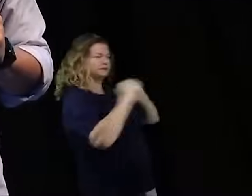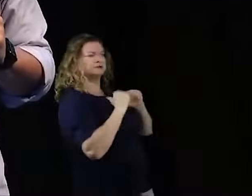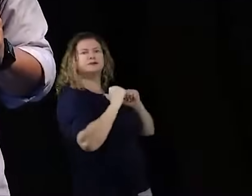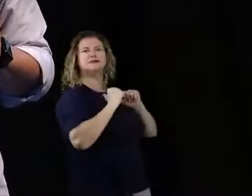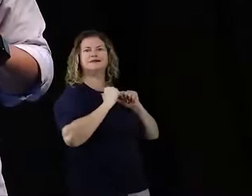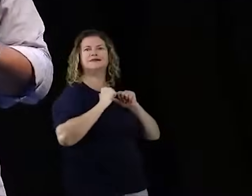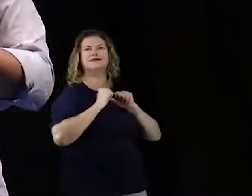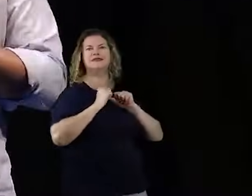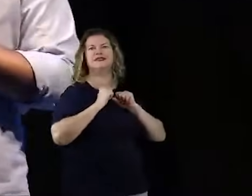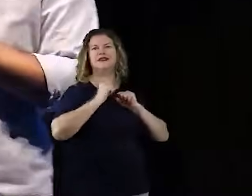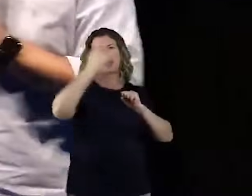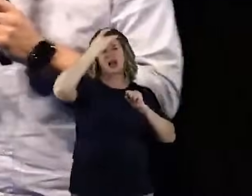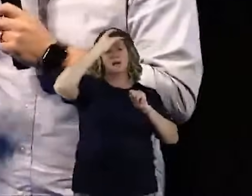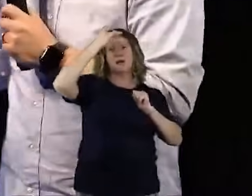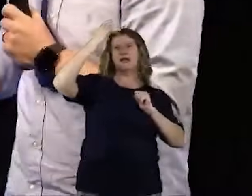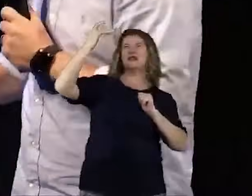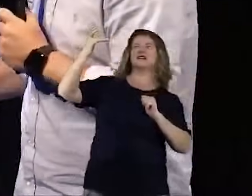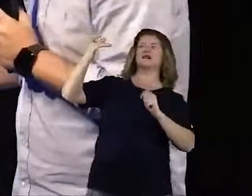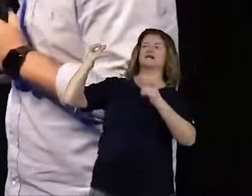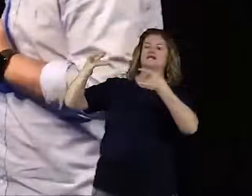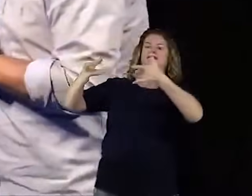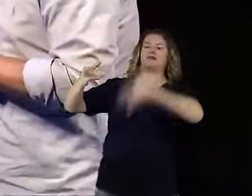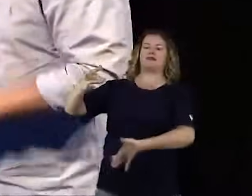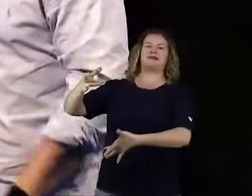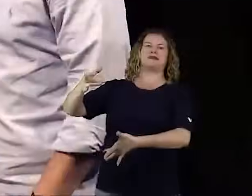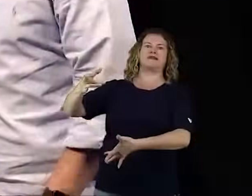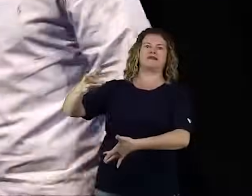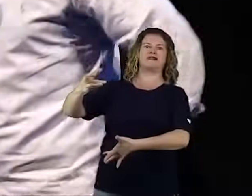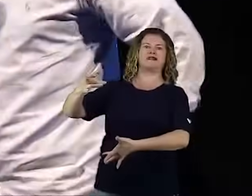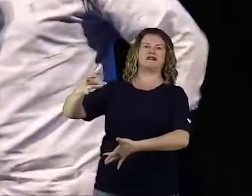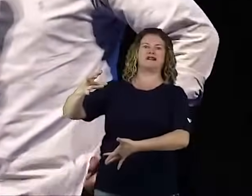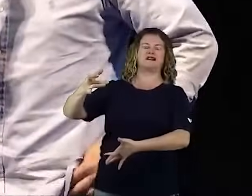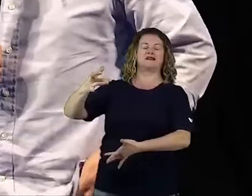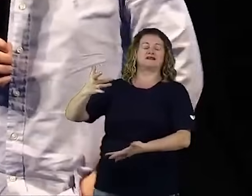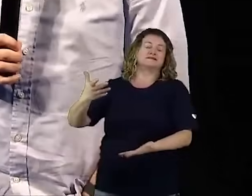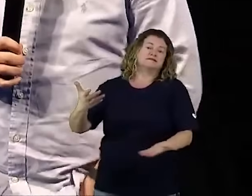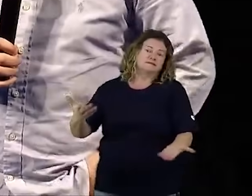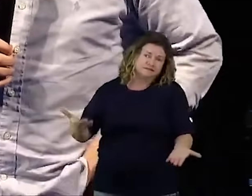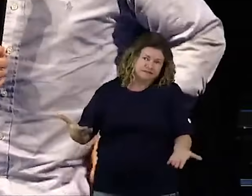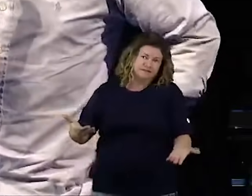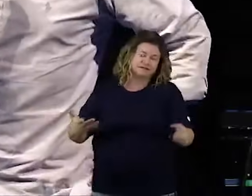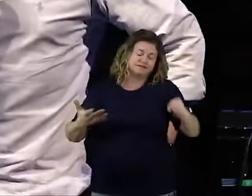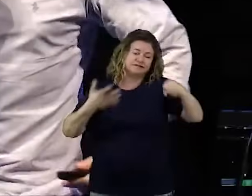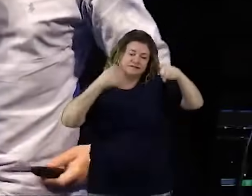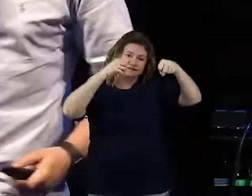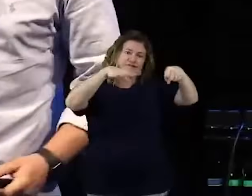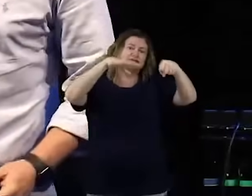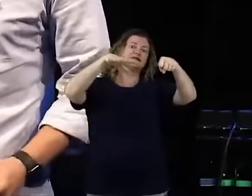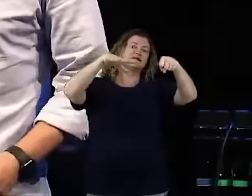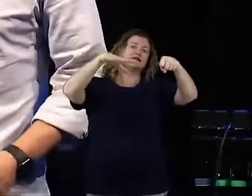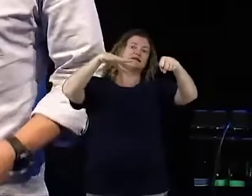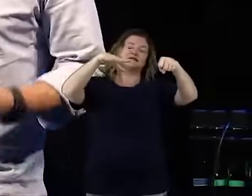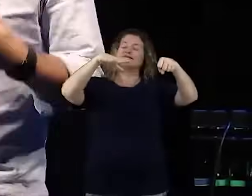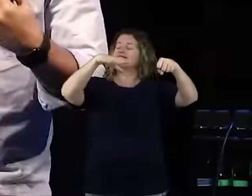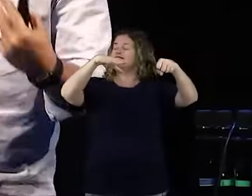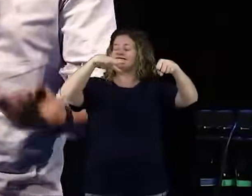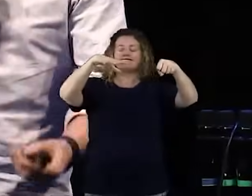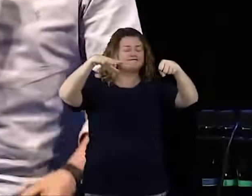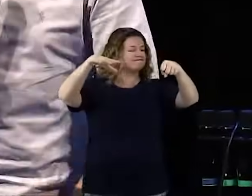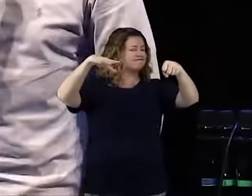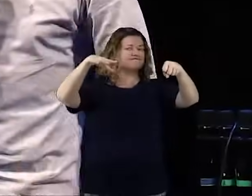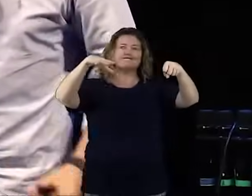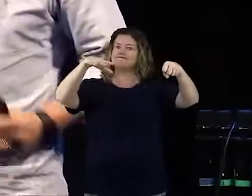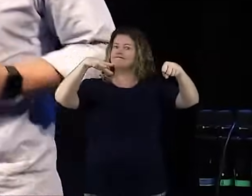a razão pra gente não pensar direito então o julo desigual é uma porta